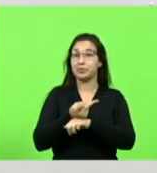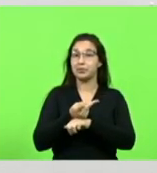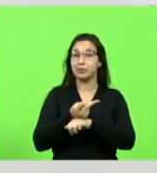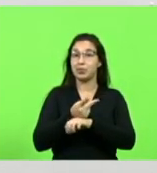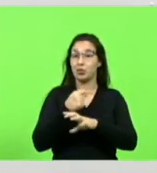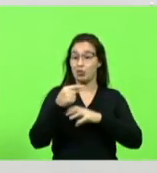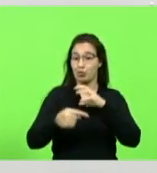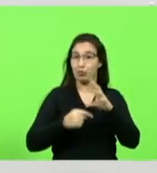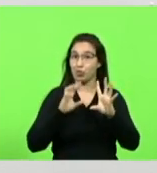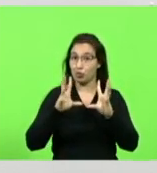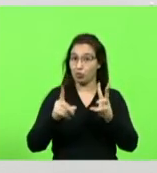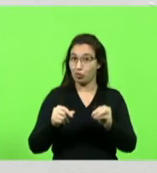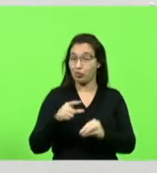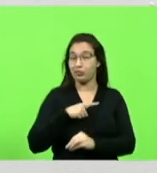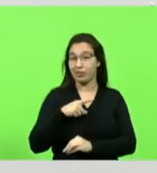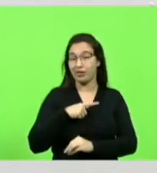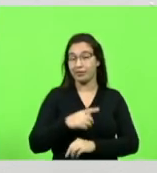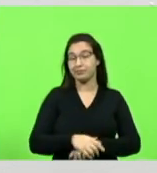internacionalmente.